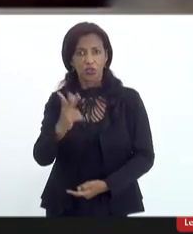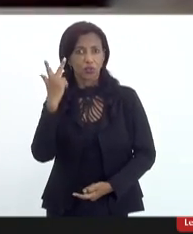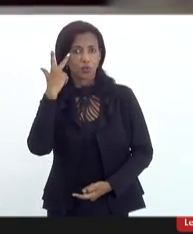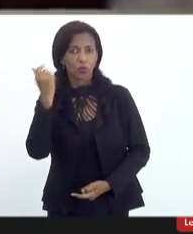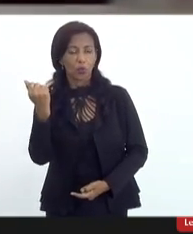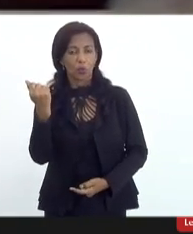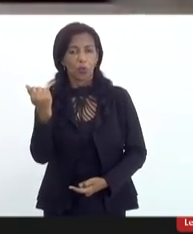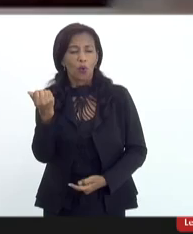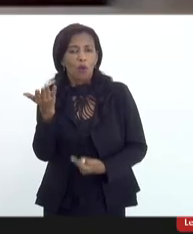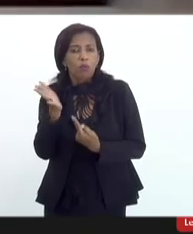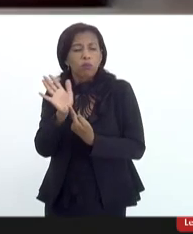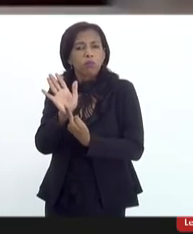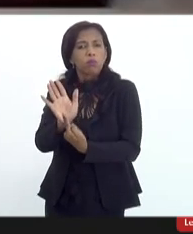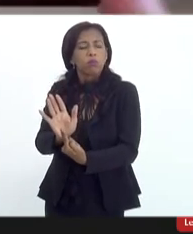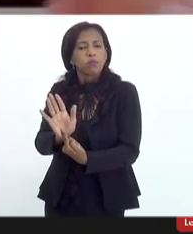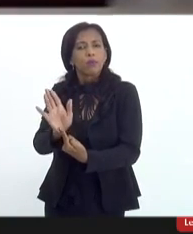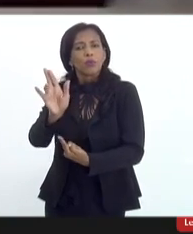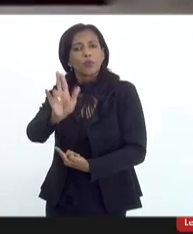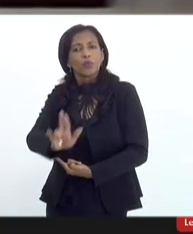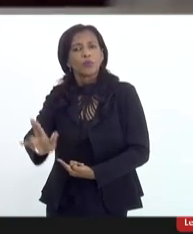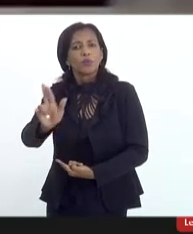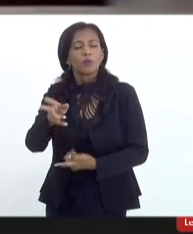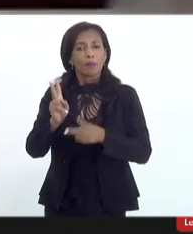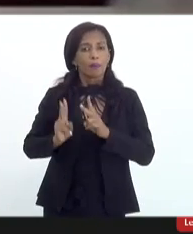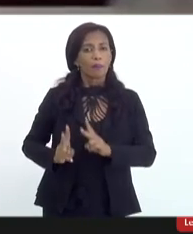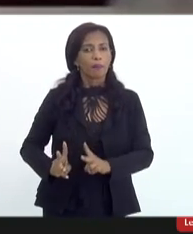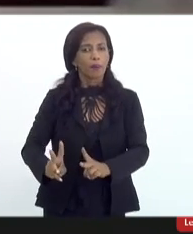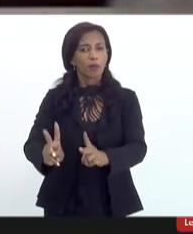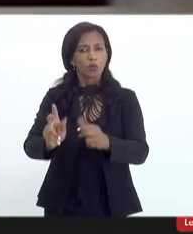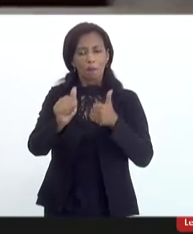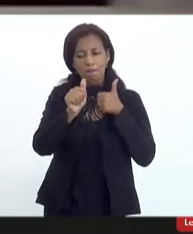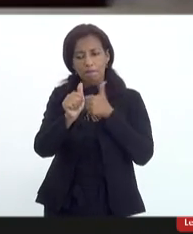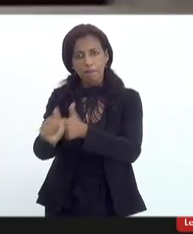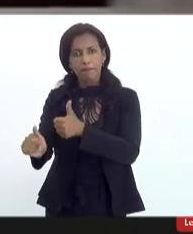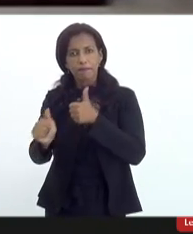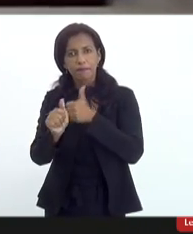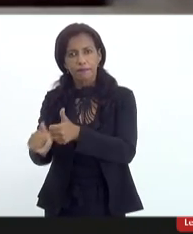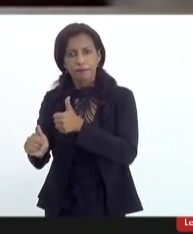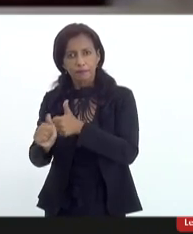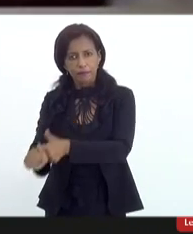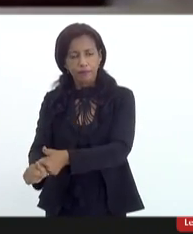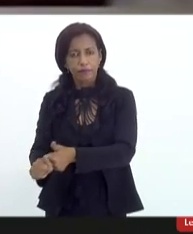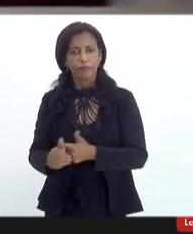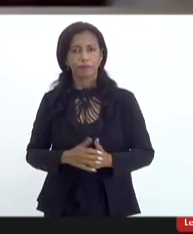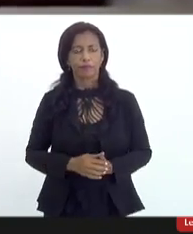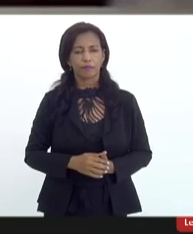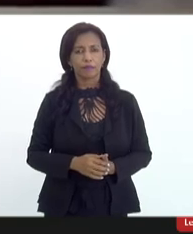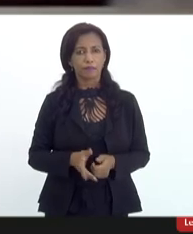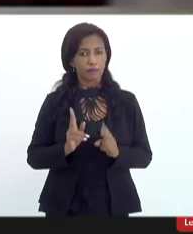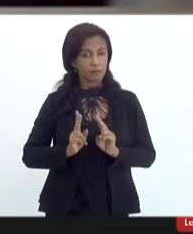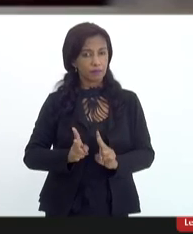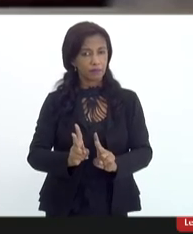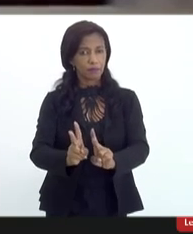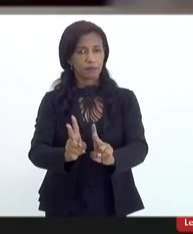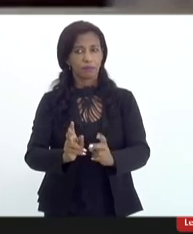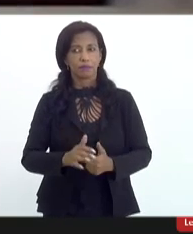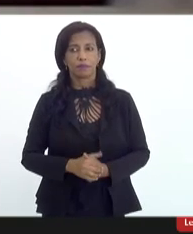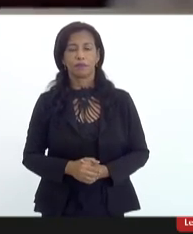como mote para continuarem perseguições, para continuarem